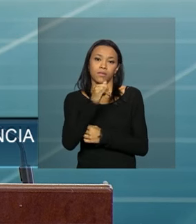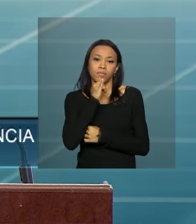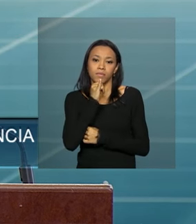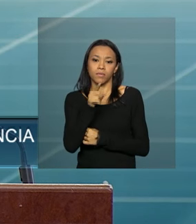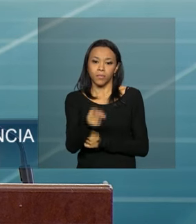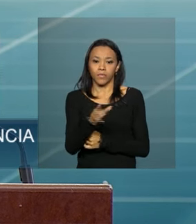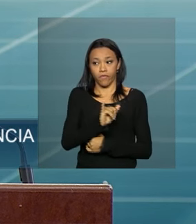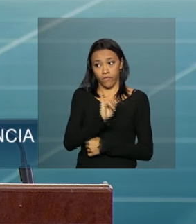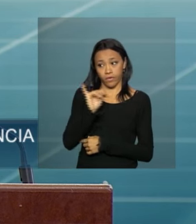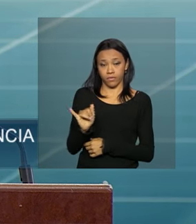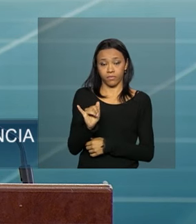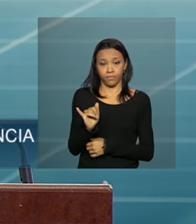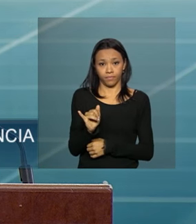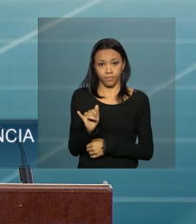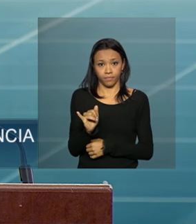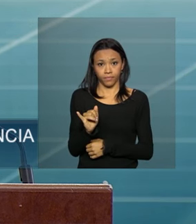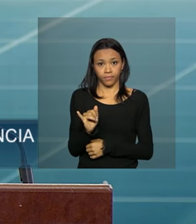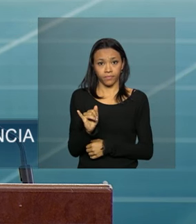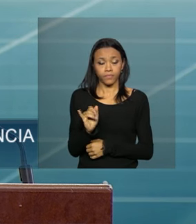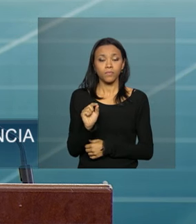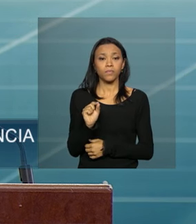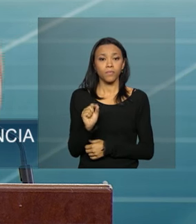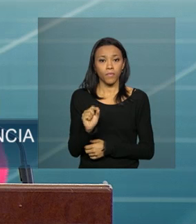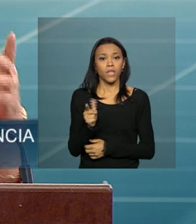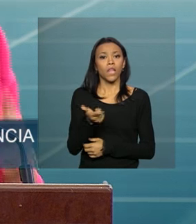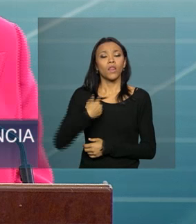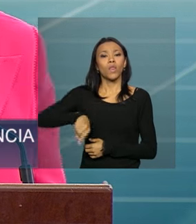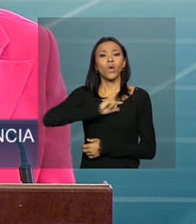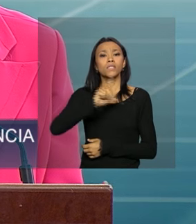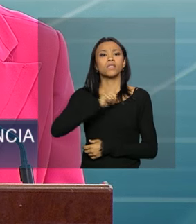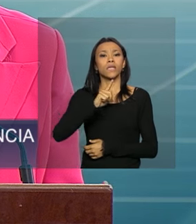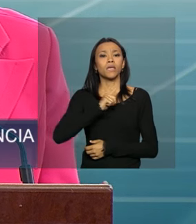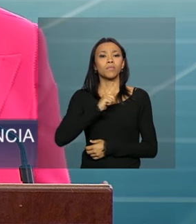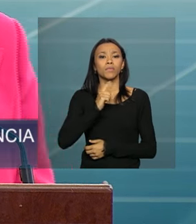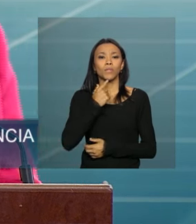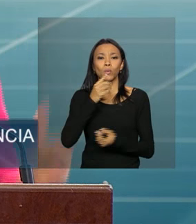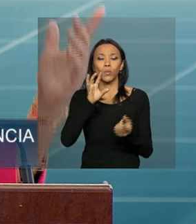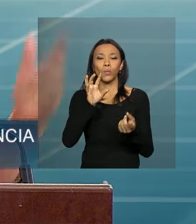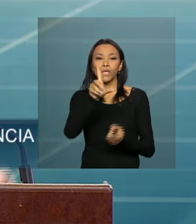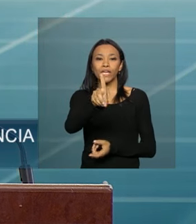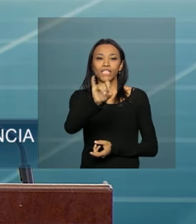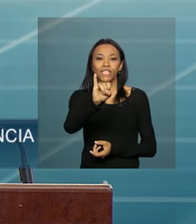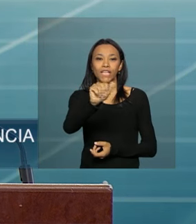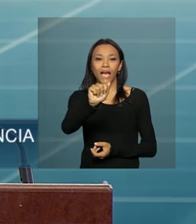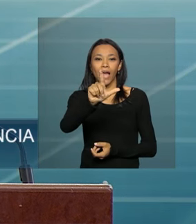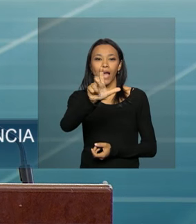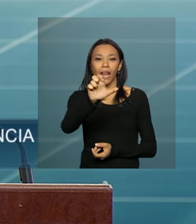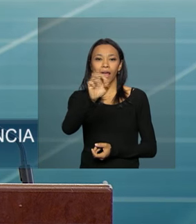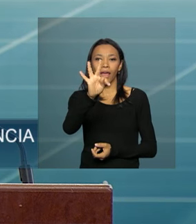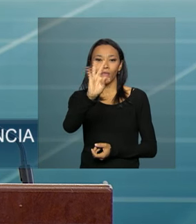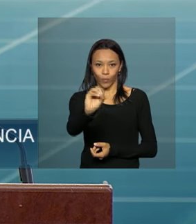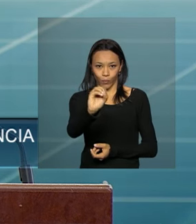mequês, né, porque tem um... Nós temos um dialeto no Brasil, que é